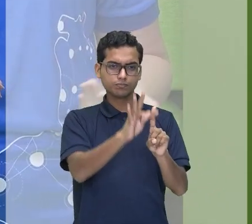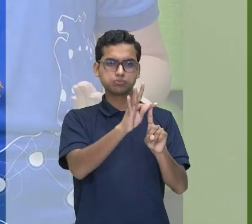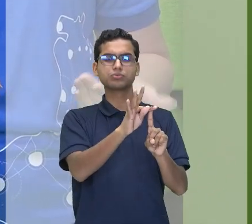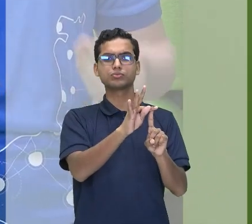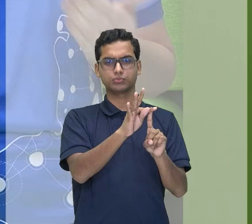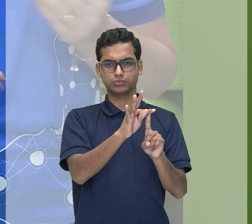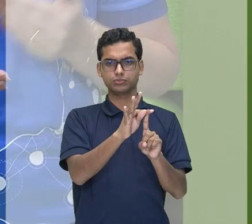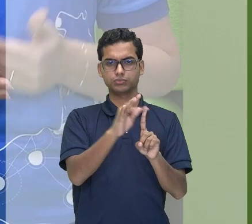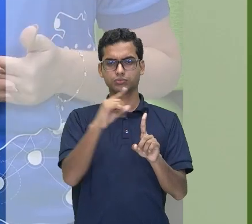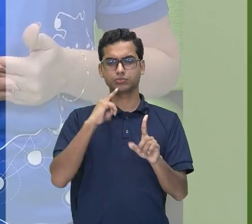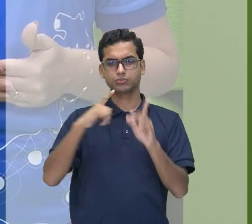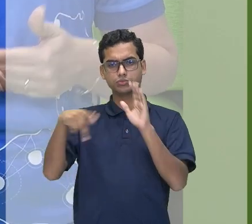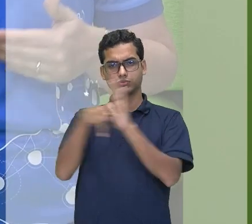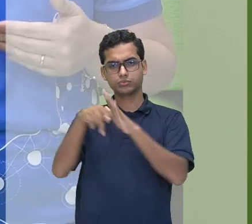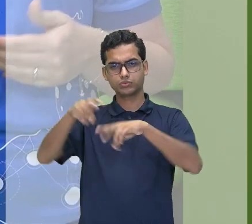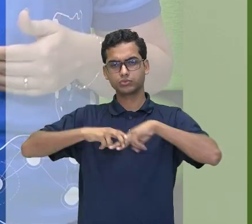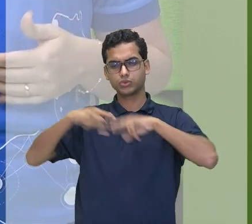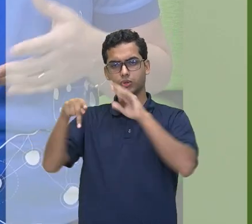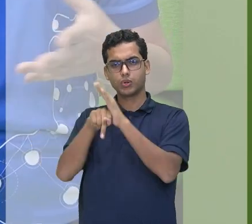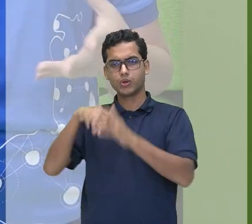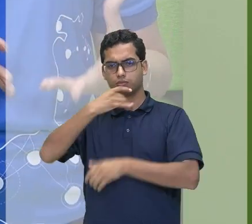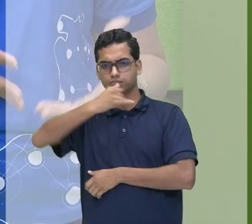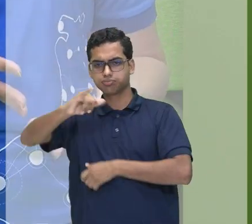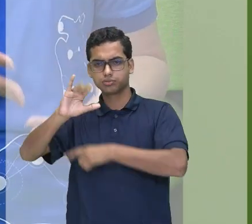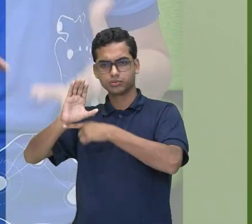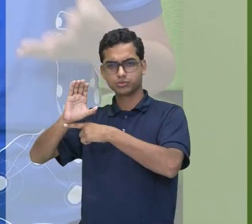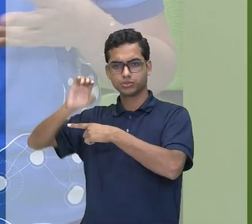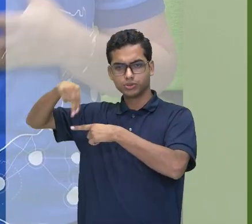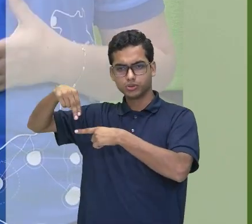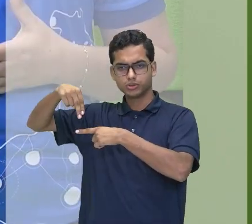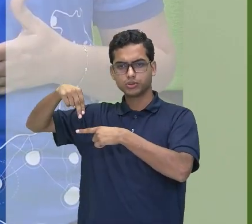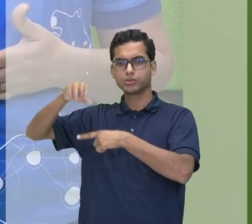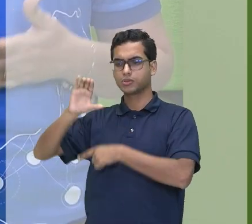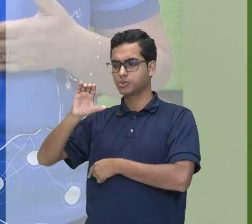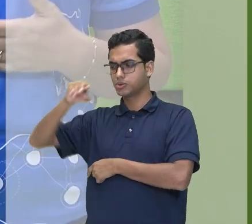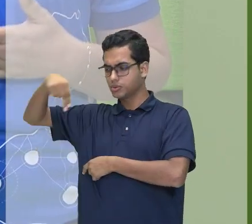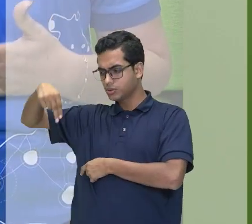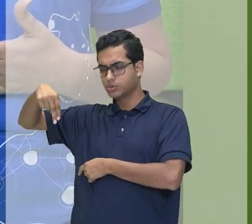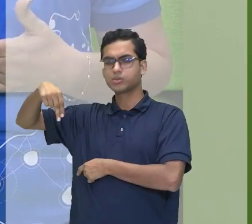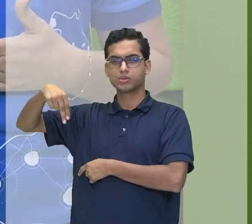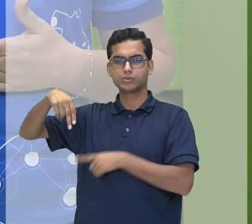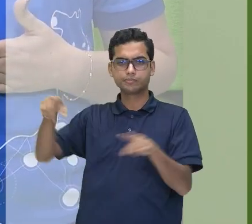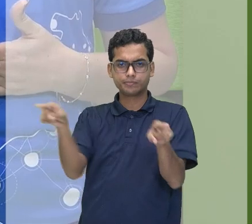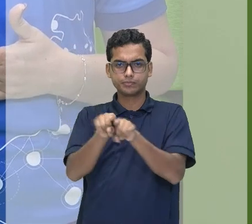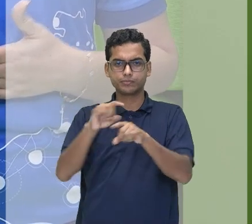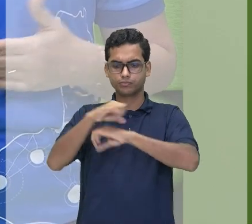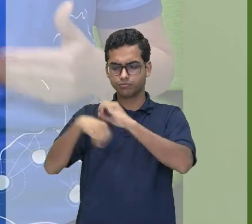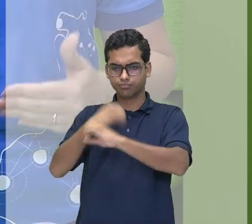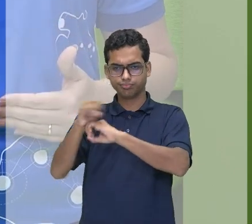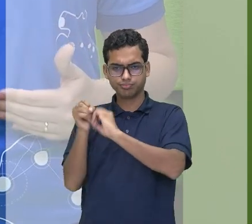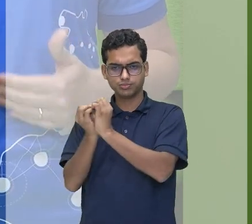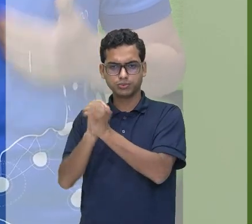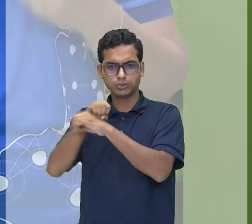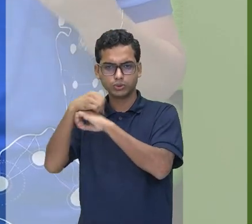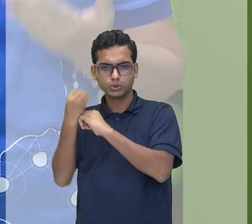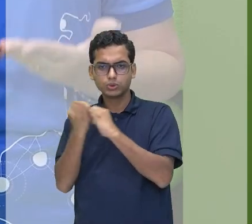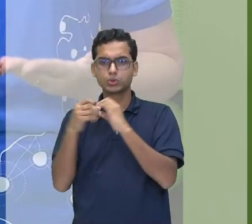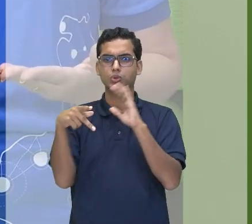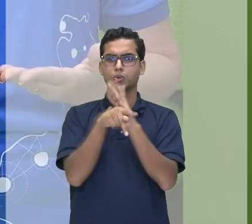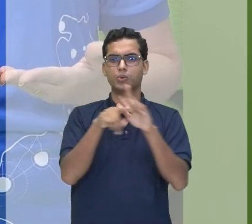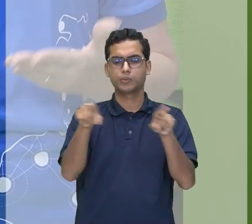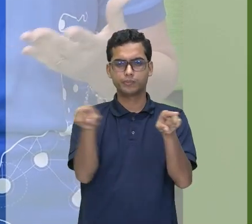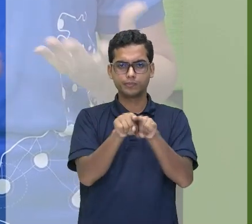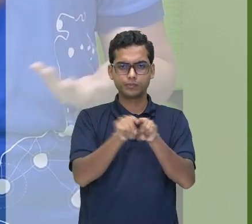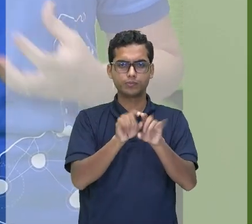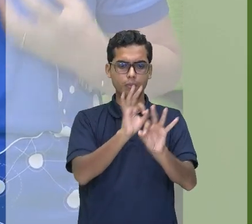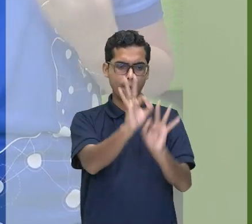energia cinética, tendo em vista a movimentação das partículas e moléculas de um determinado corpo. Então, quando a gente aquece